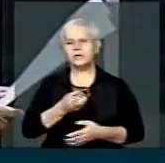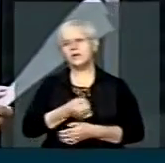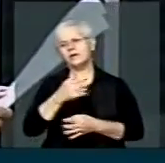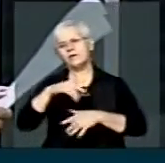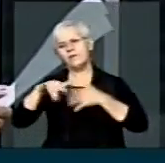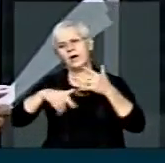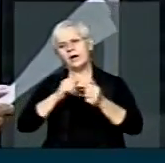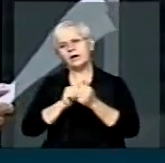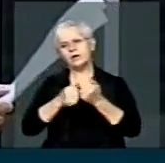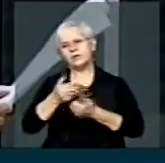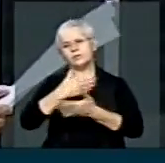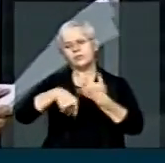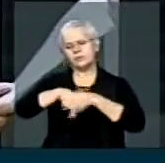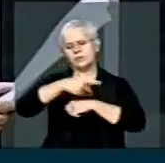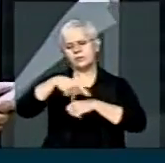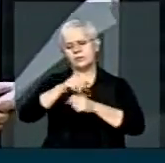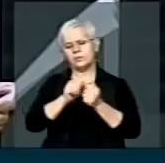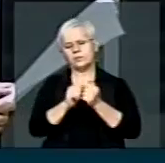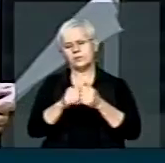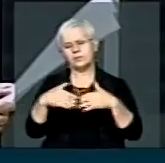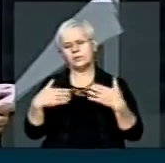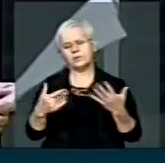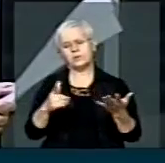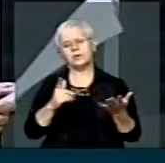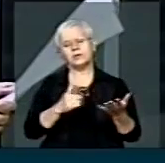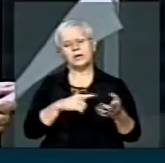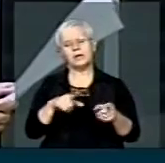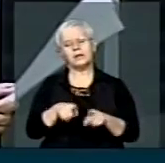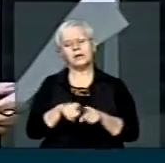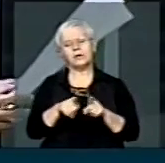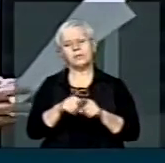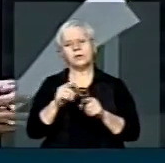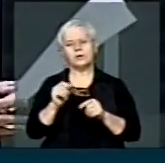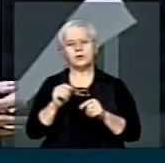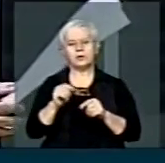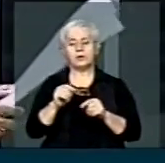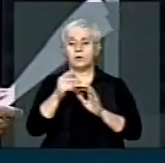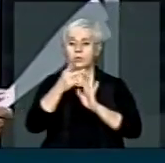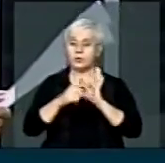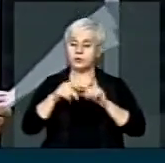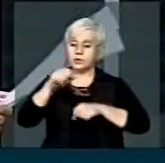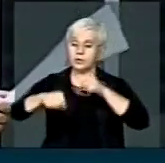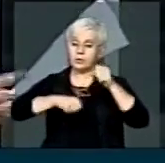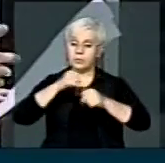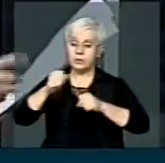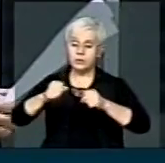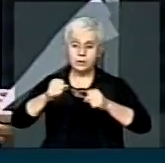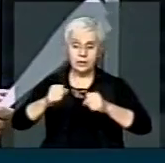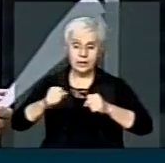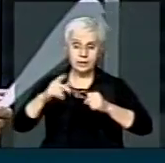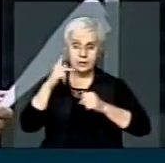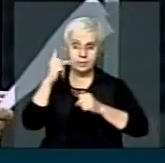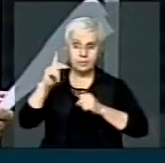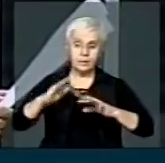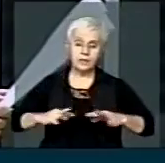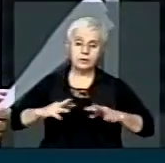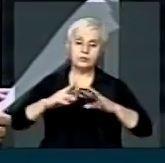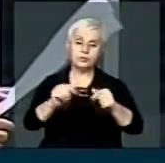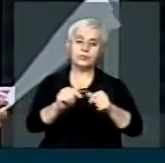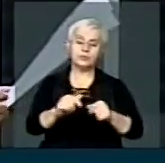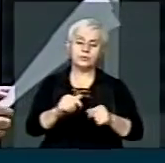país. Entre elas, destaco aqui o Bicicleta para Todos, que tem um importante site,